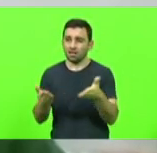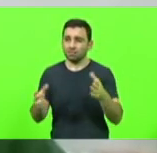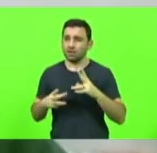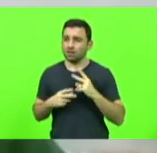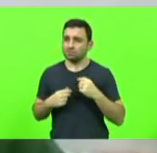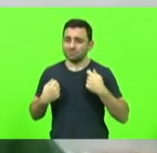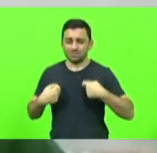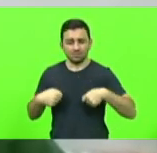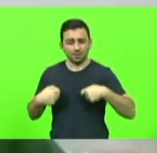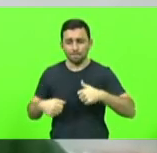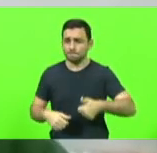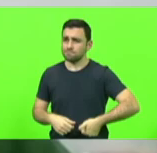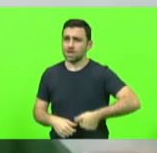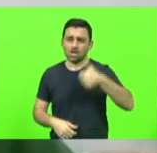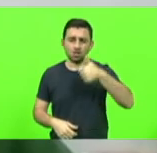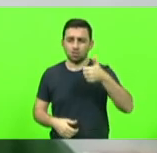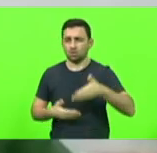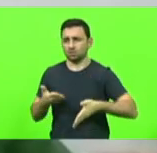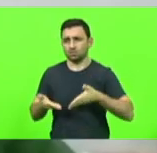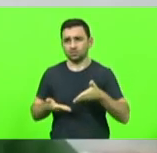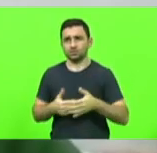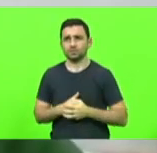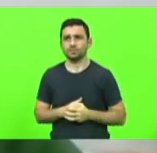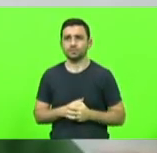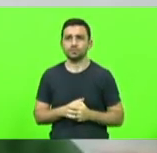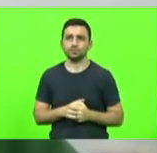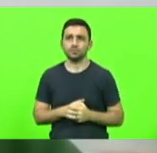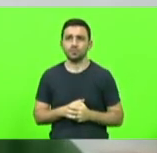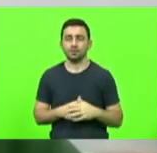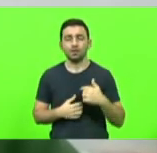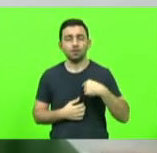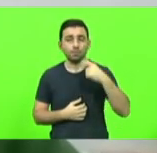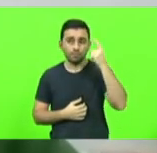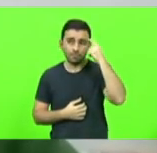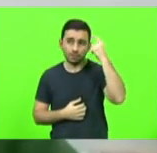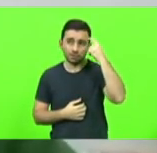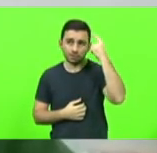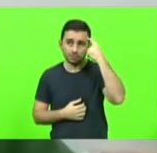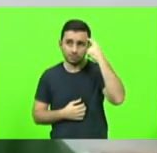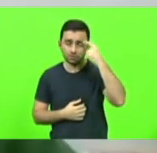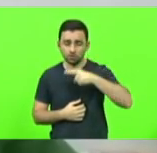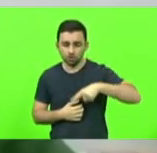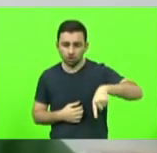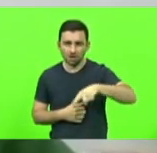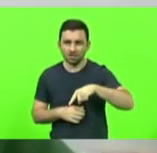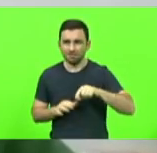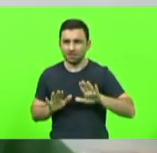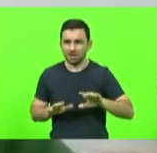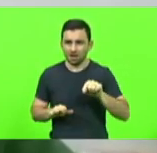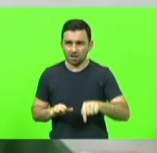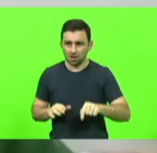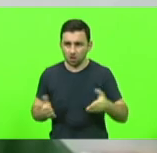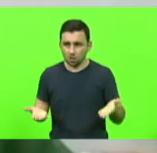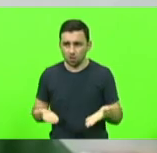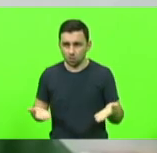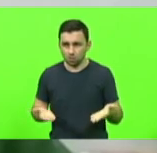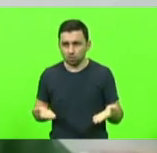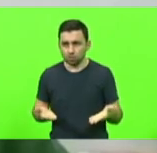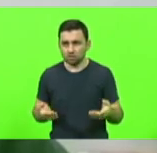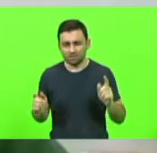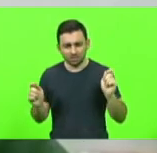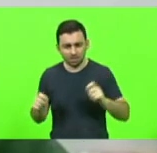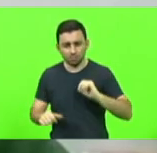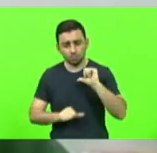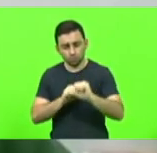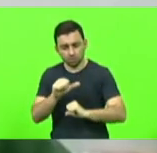melhor atendimento, né? Penso que estarmos aqui hoje é um passo importante para mudar essa realidade